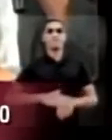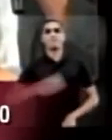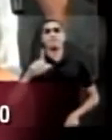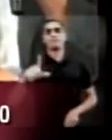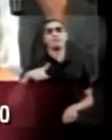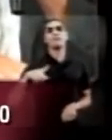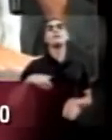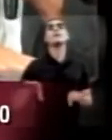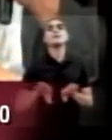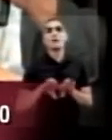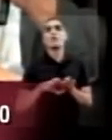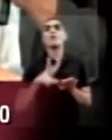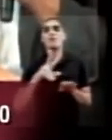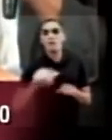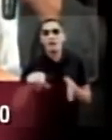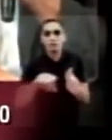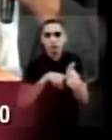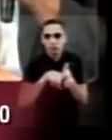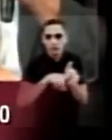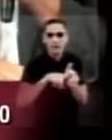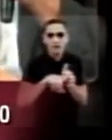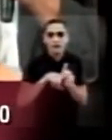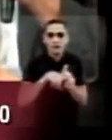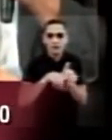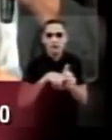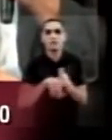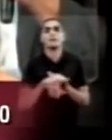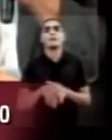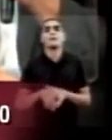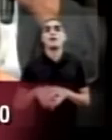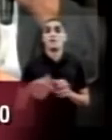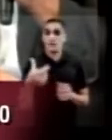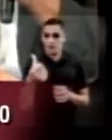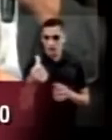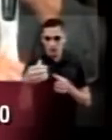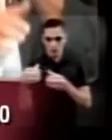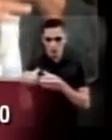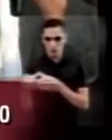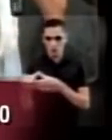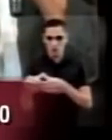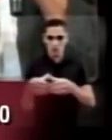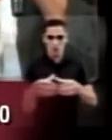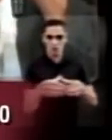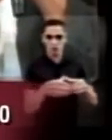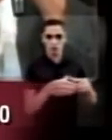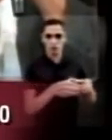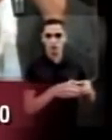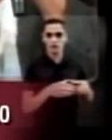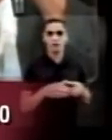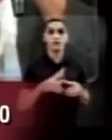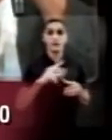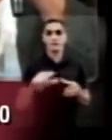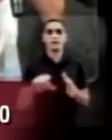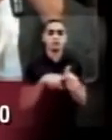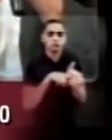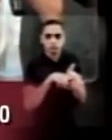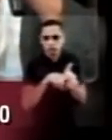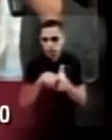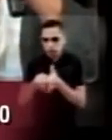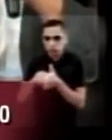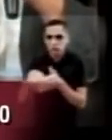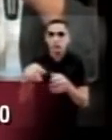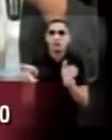grupo também. Então, serão 6 grupos ao total, né, que serão utilizados. E